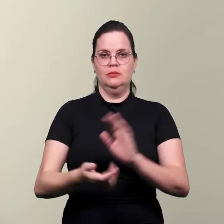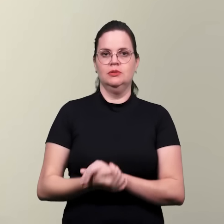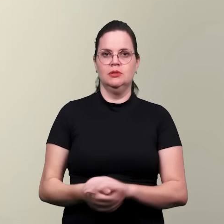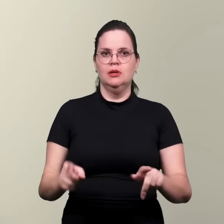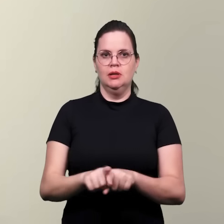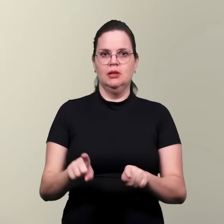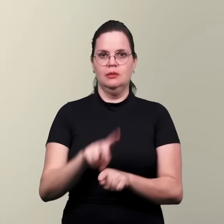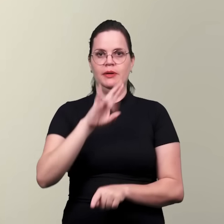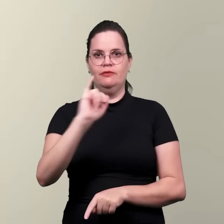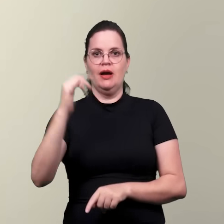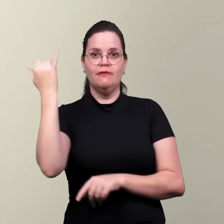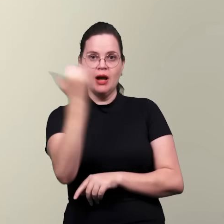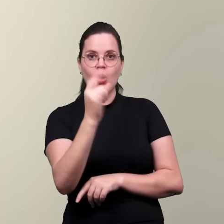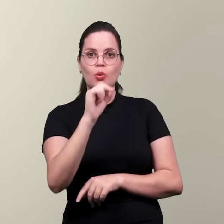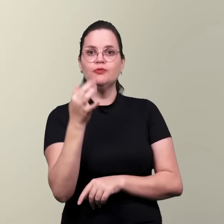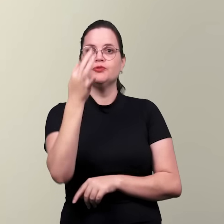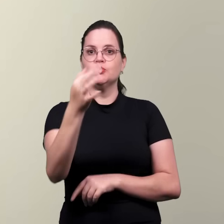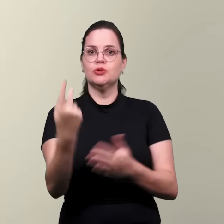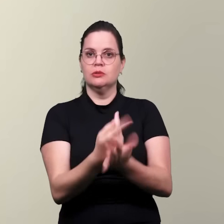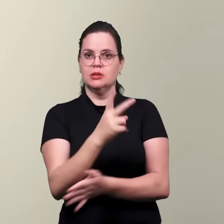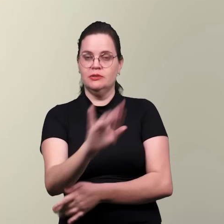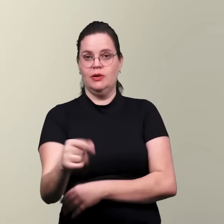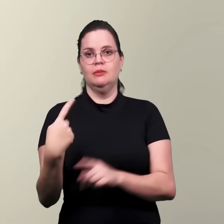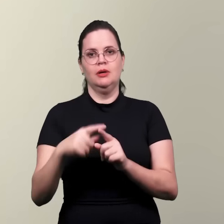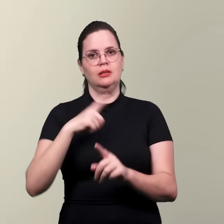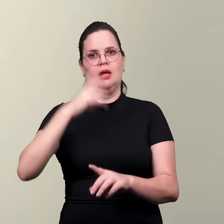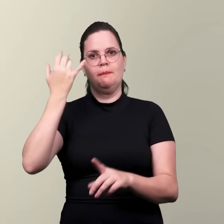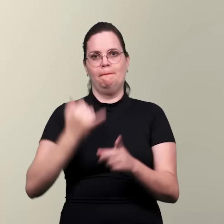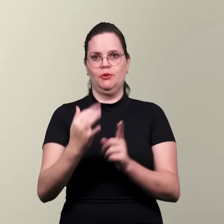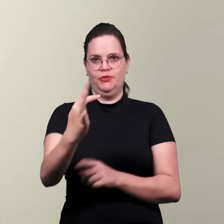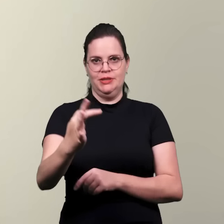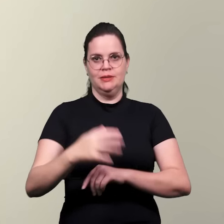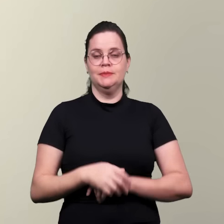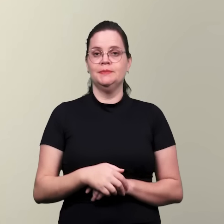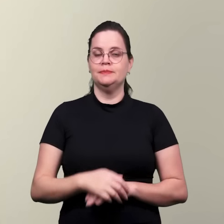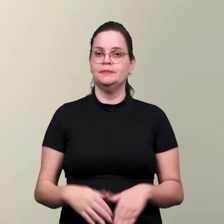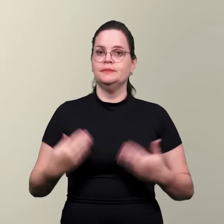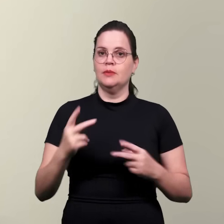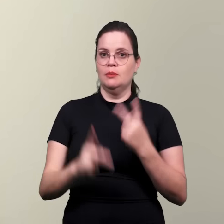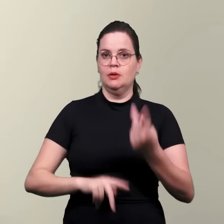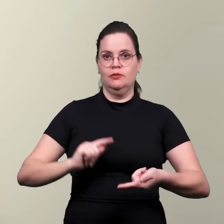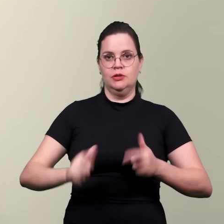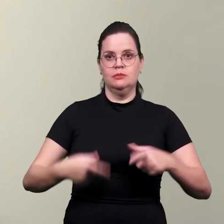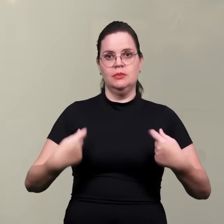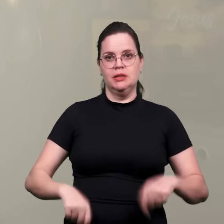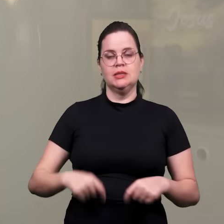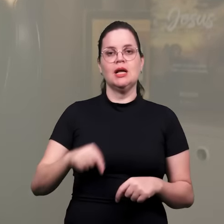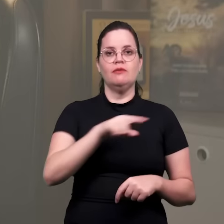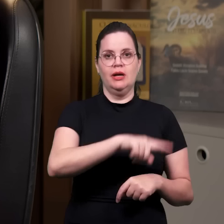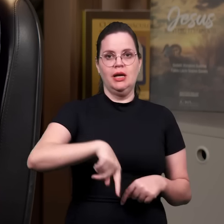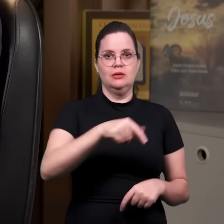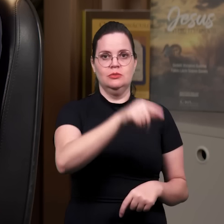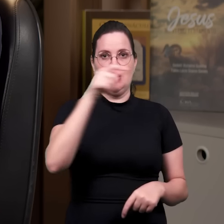o que há de vir. Então, o que está profetizado, né? Então, Israel precisava sair com o cajado na mão.